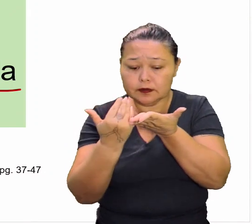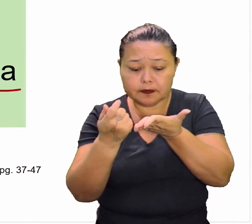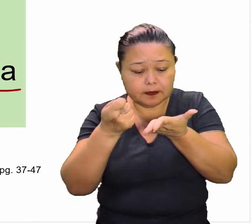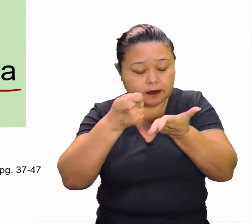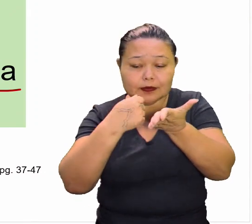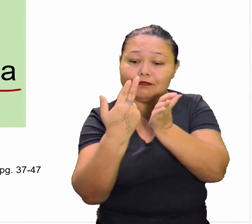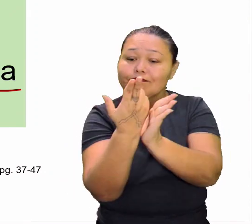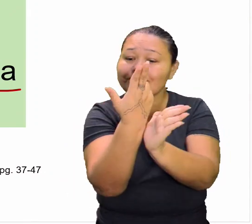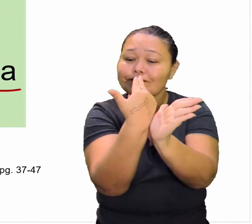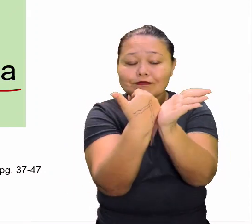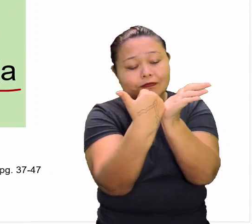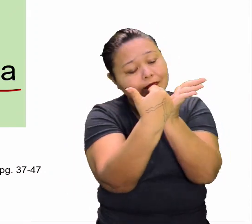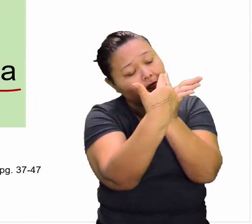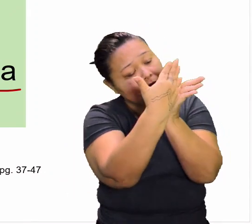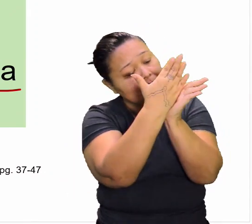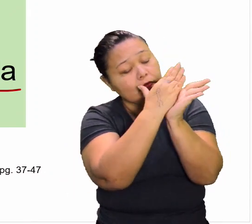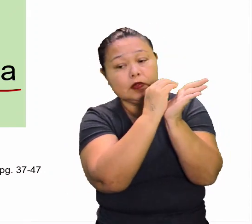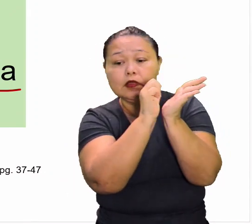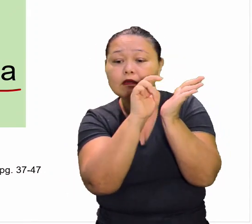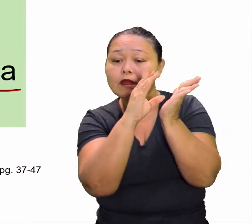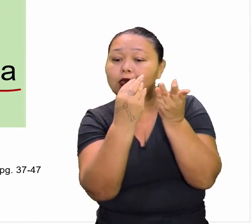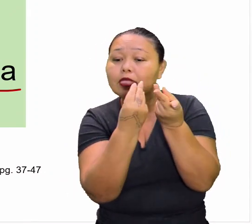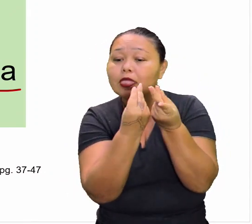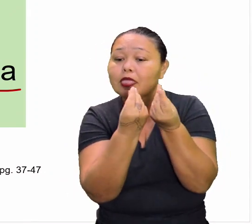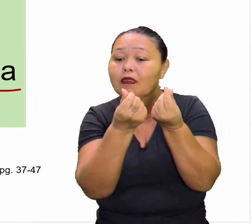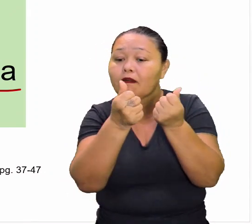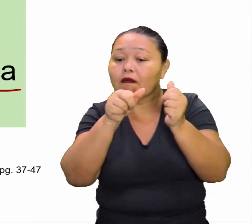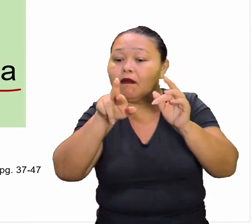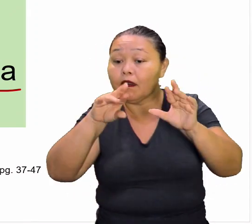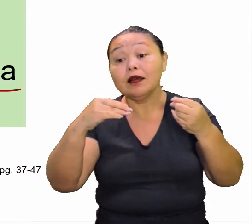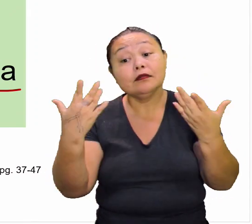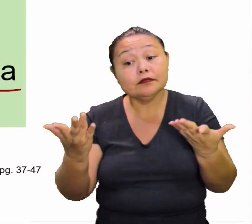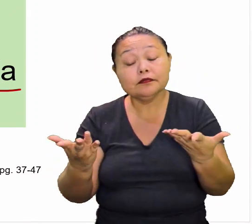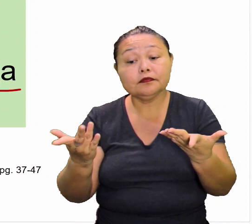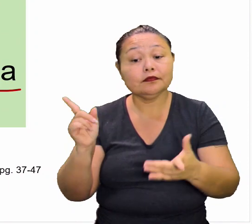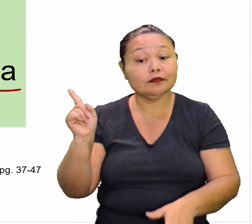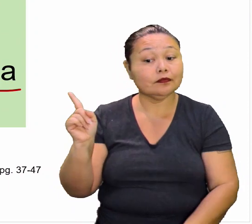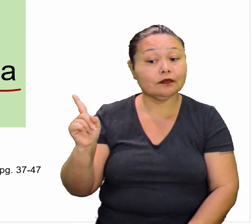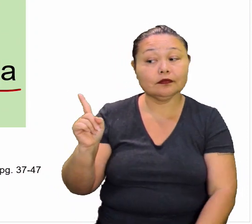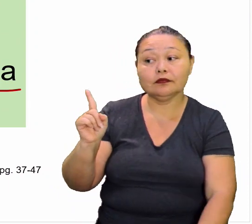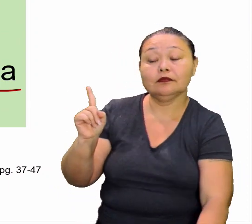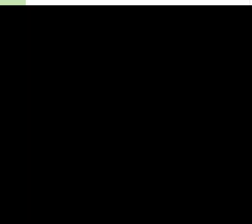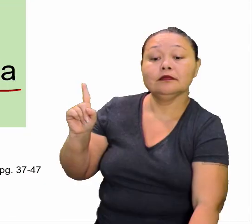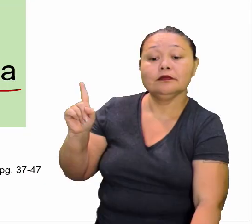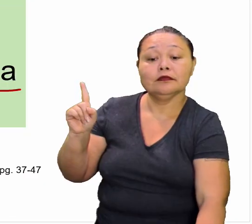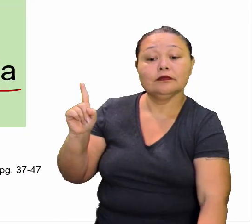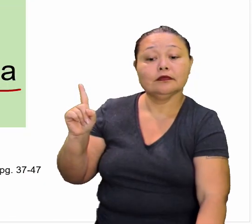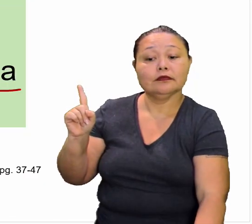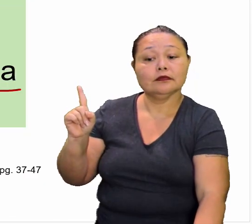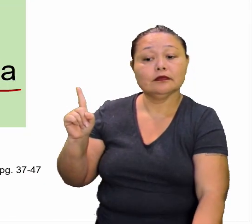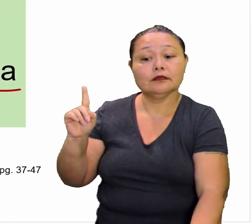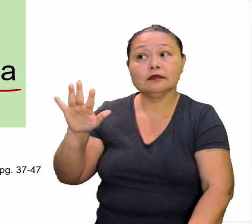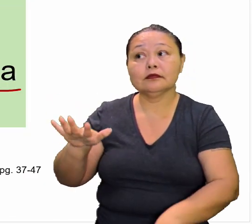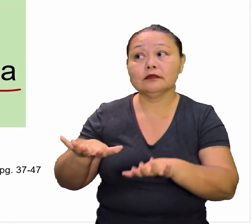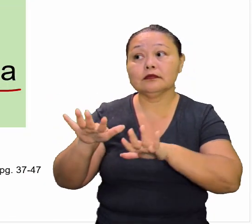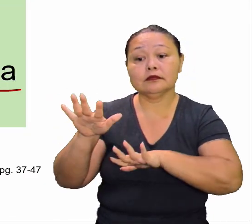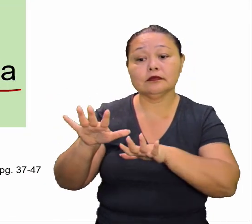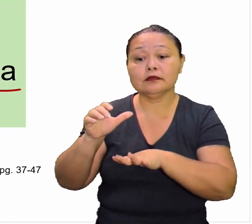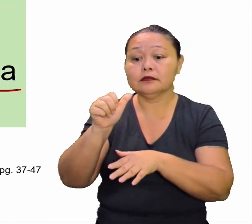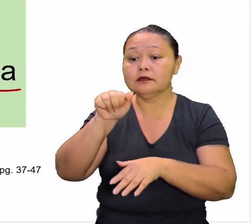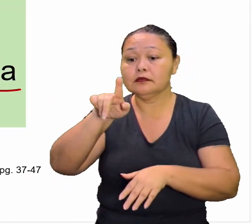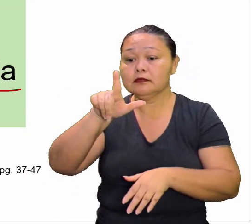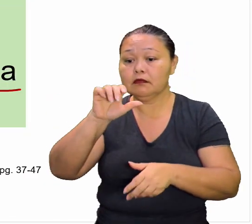um desenho no barro? Pois é. Só que isso aí, o cara pegava uma